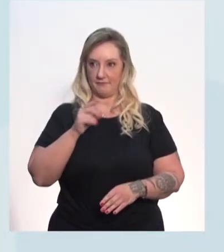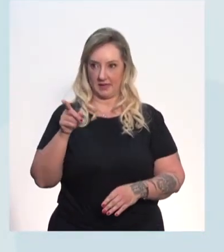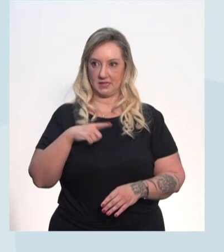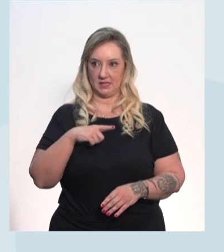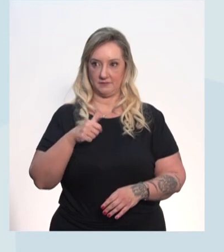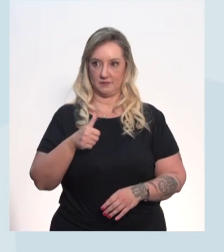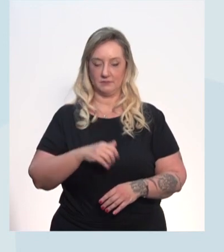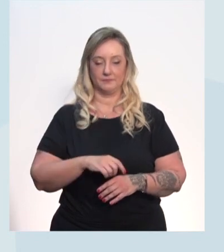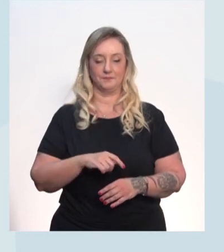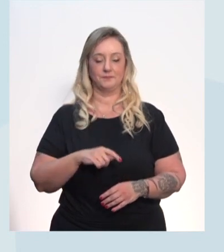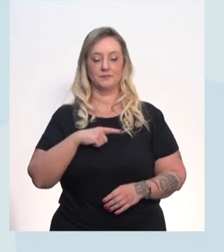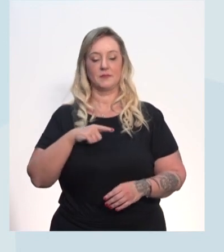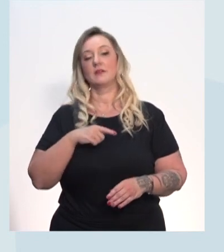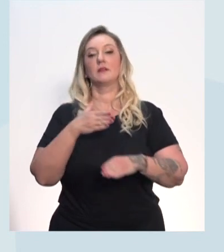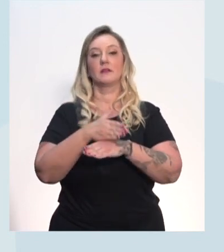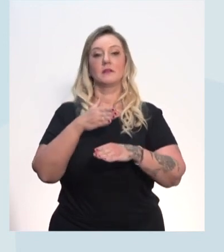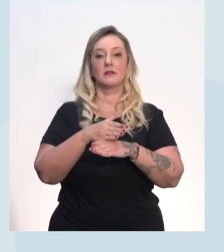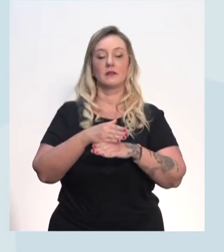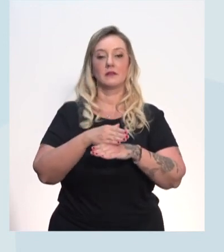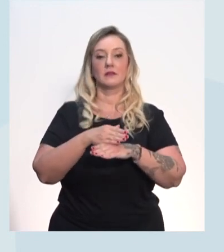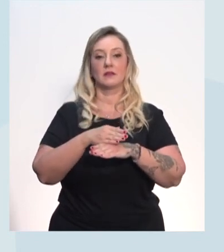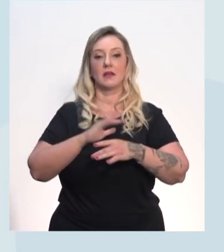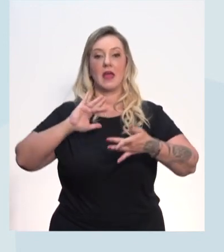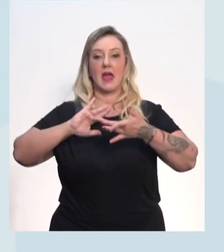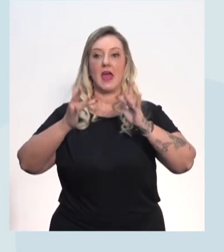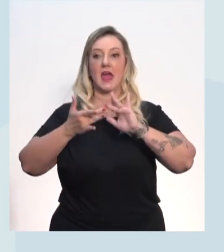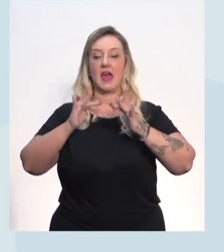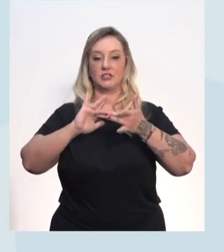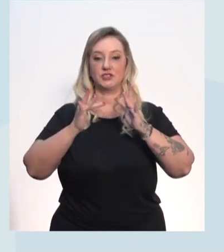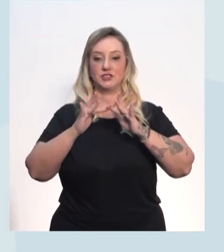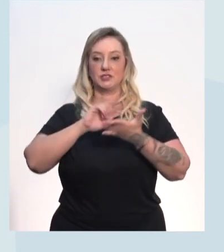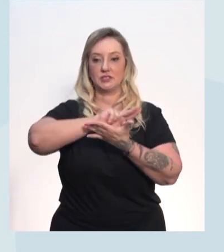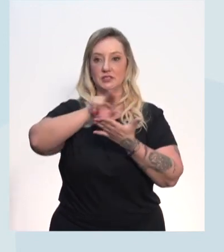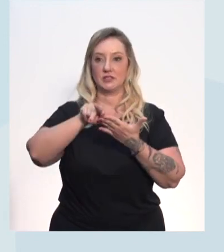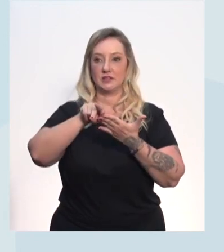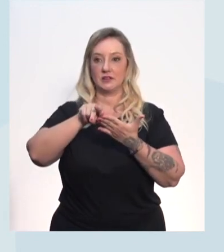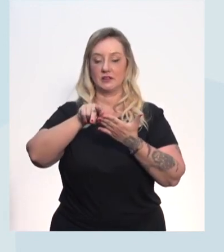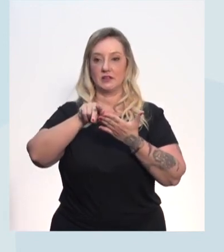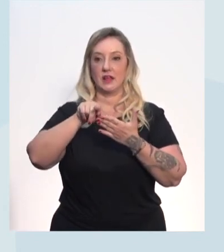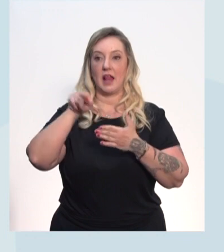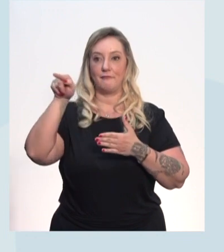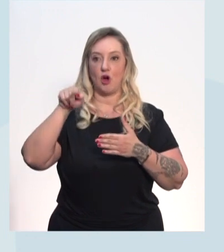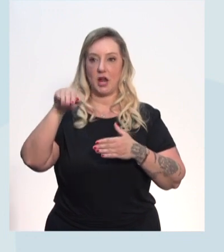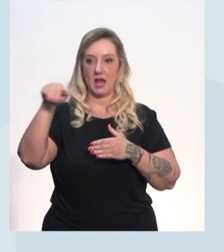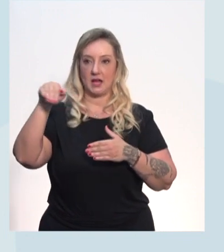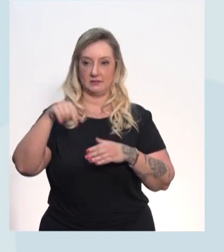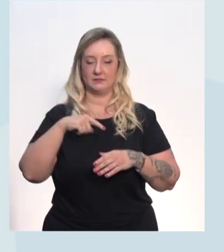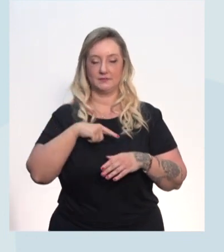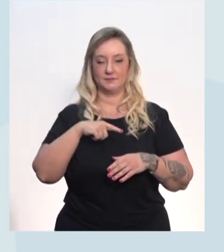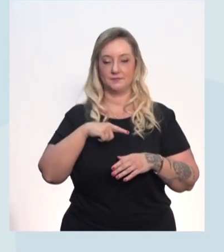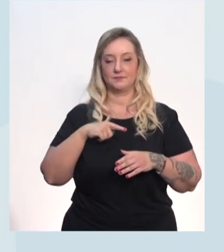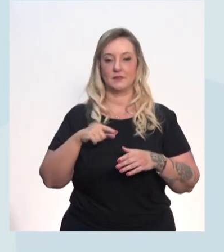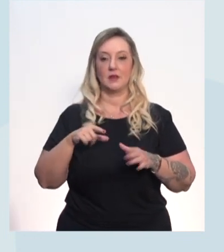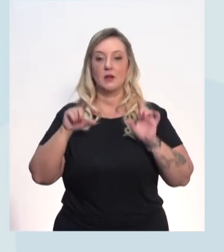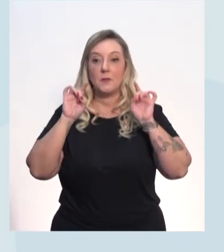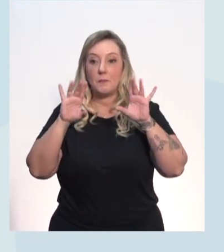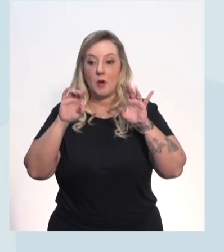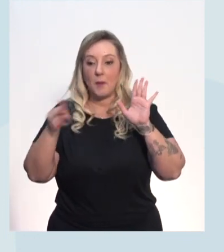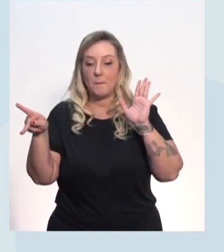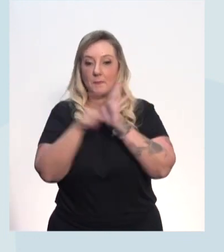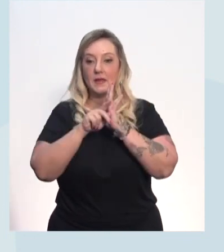CPF só número, né? Sem ponto, sem dígito, para acessar, tá bom? Então, na sequência aí, por favor,